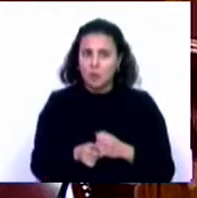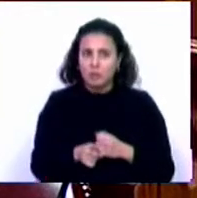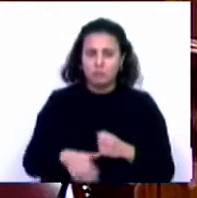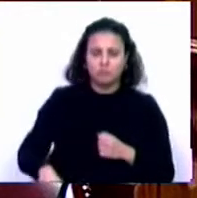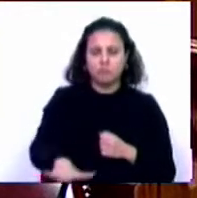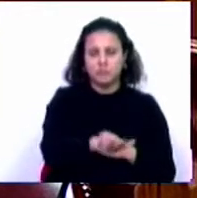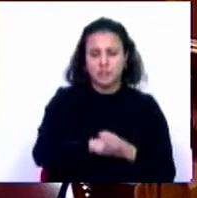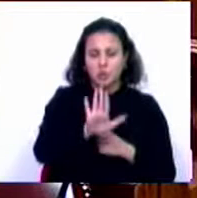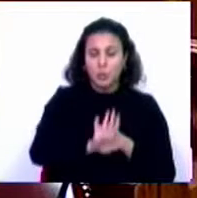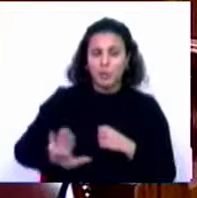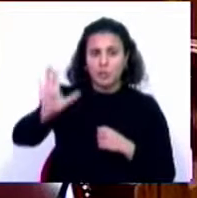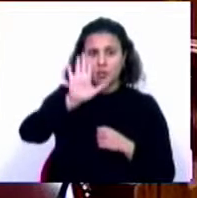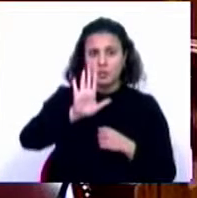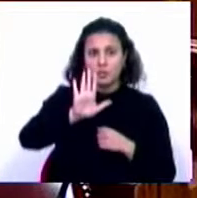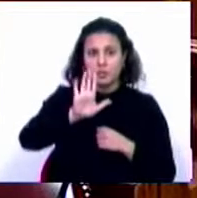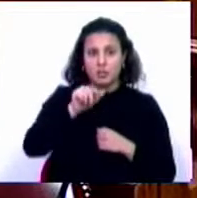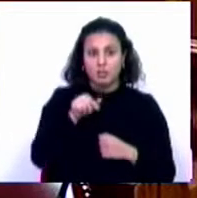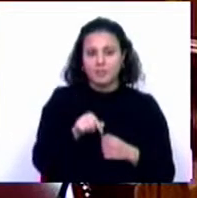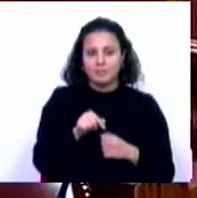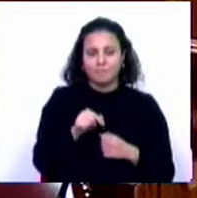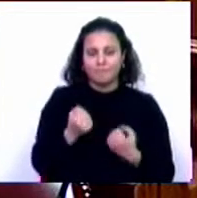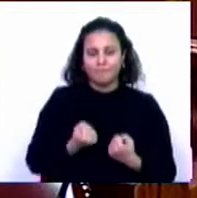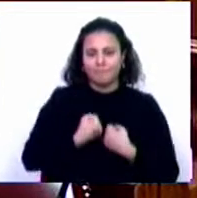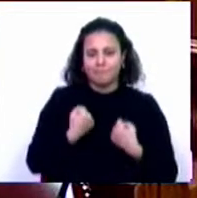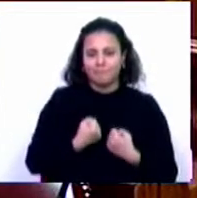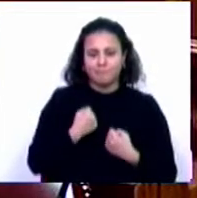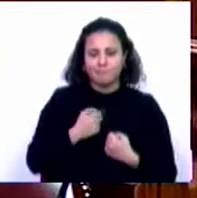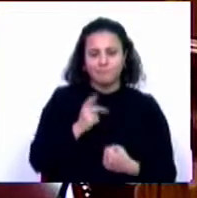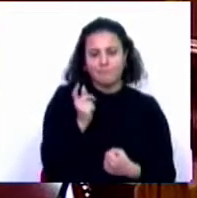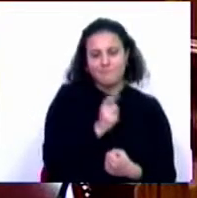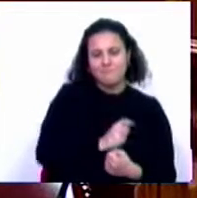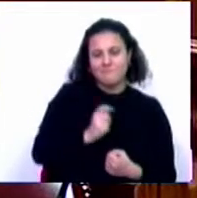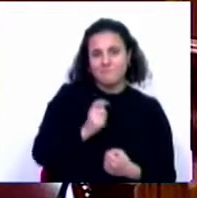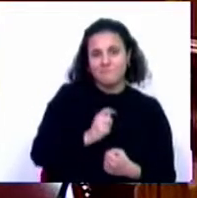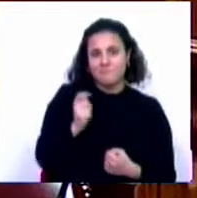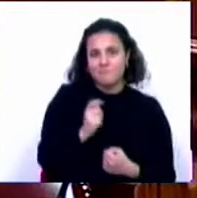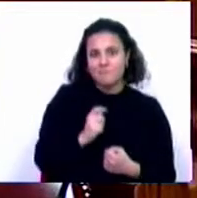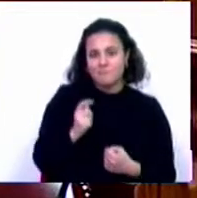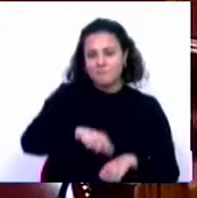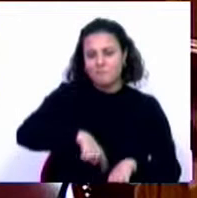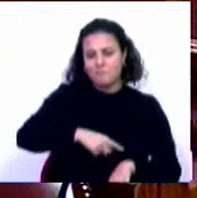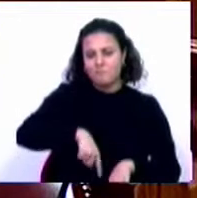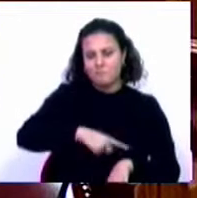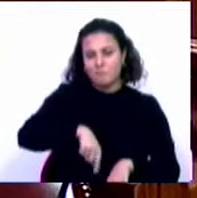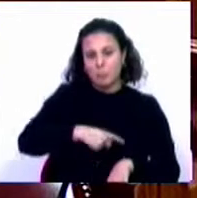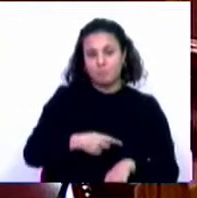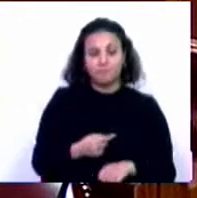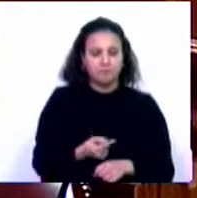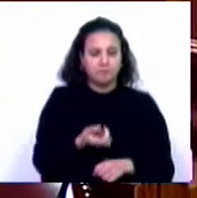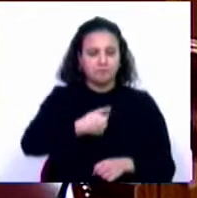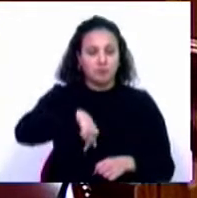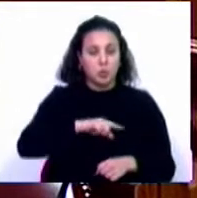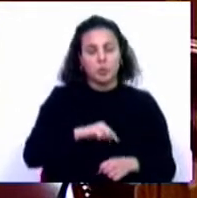nacional, o que ainda não ocorreu muitos meses depois. Portanto, a nossa sabedoria, digamos assim, que teria que